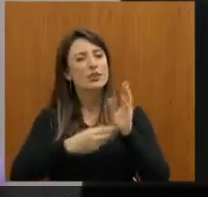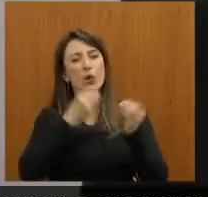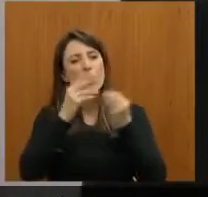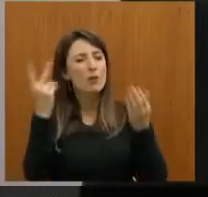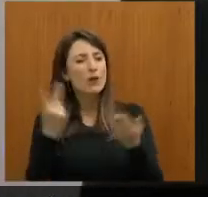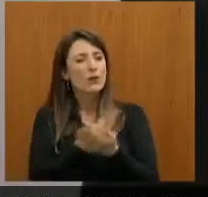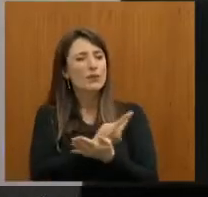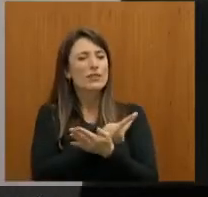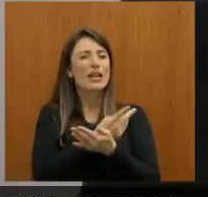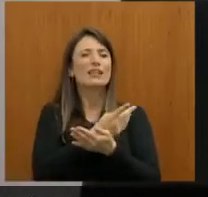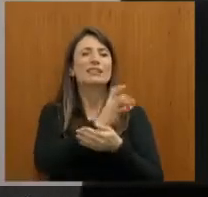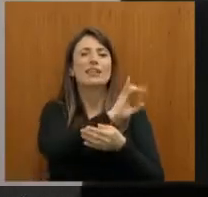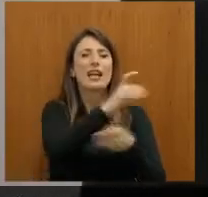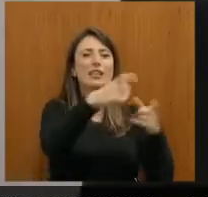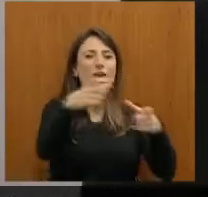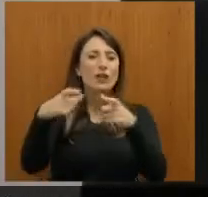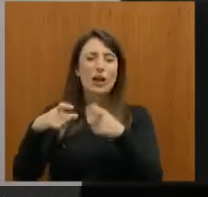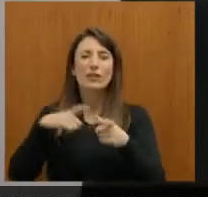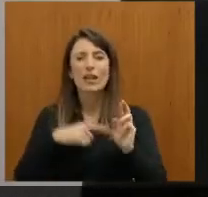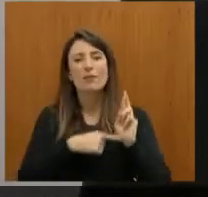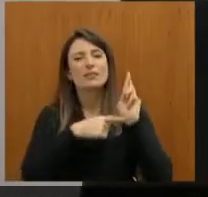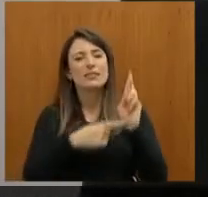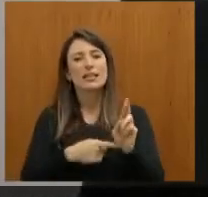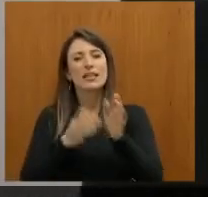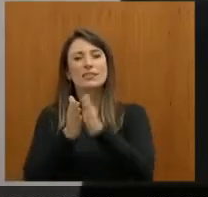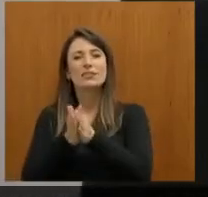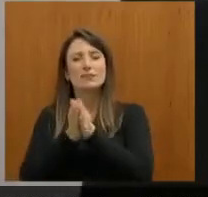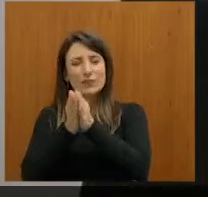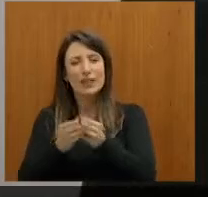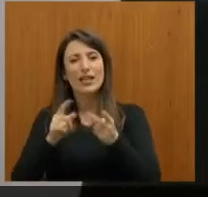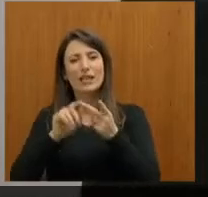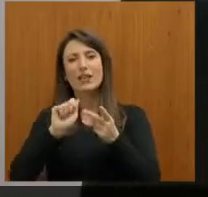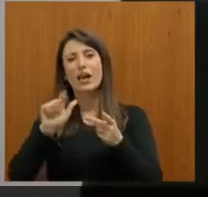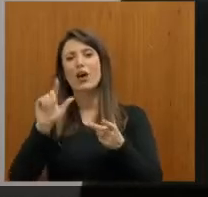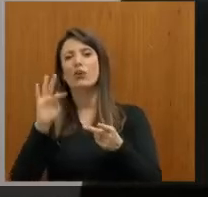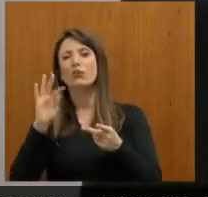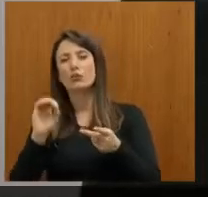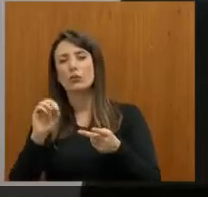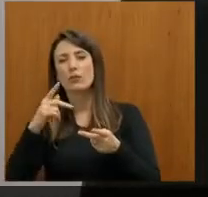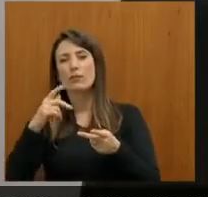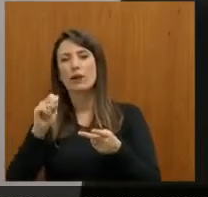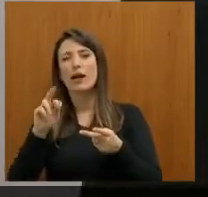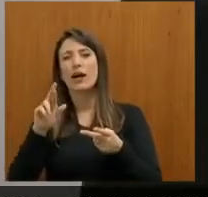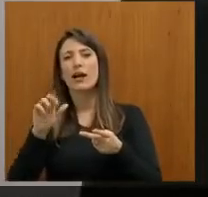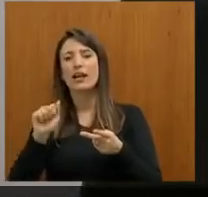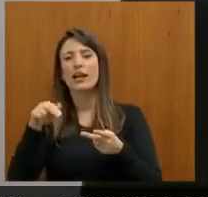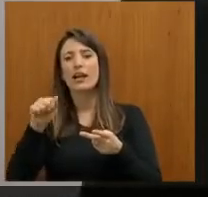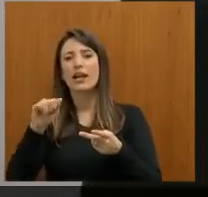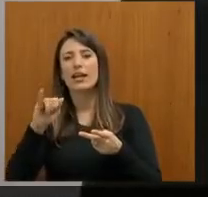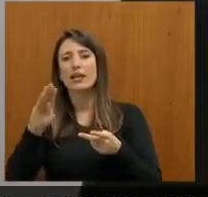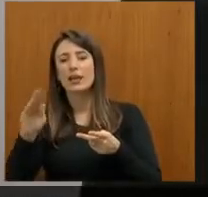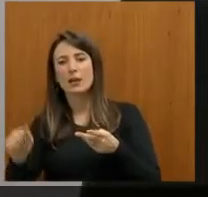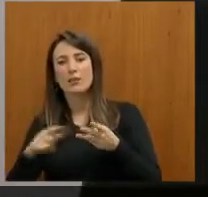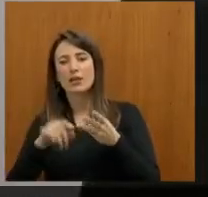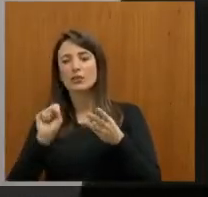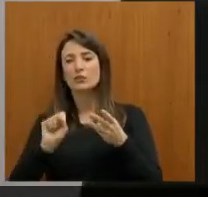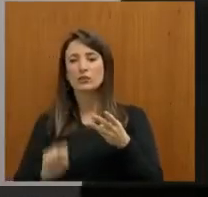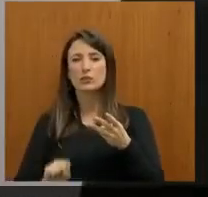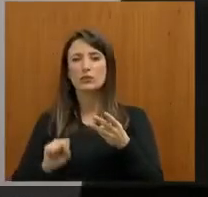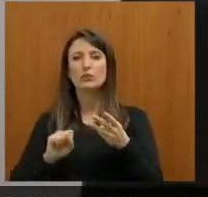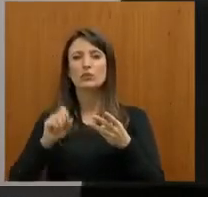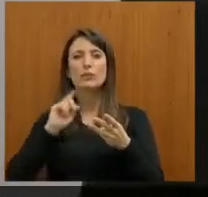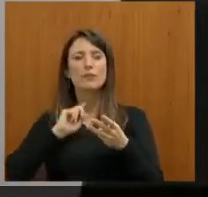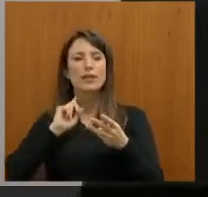recebemos representante da Zona da Mata do alto Paranaíba é da região do Sul de Minas